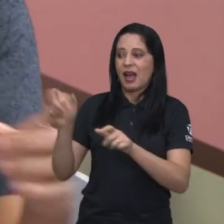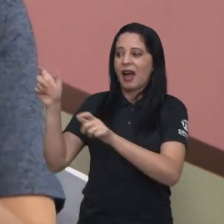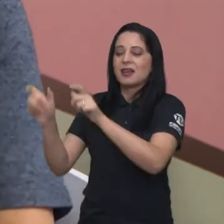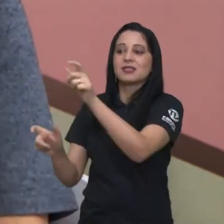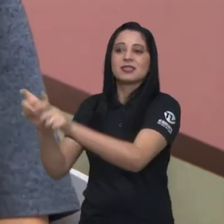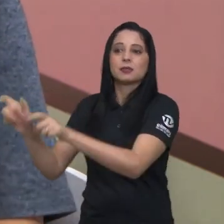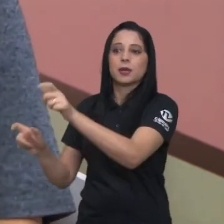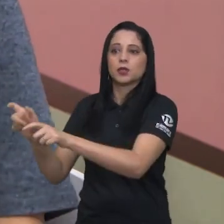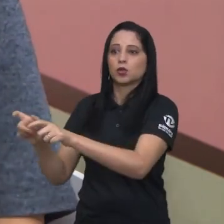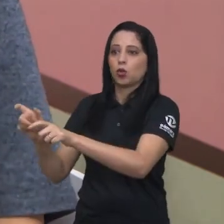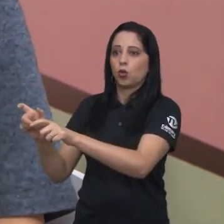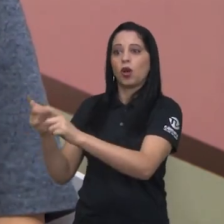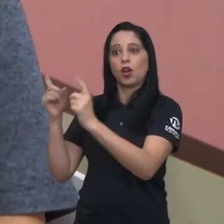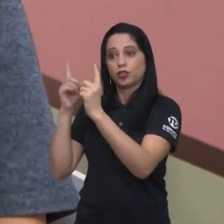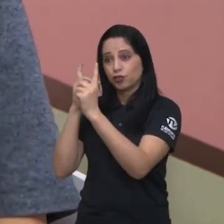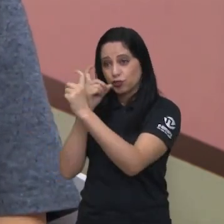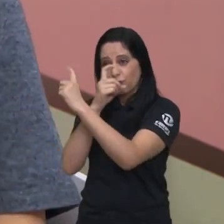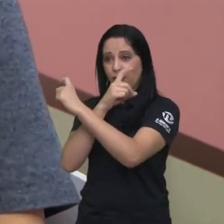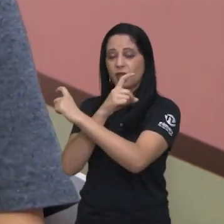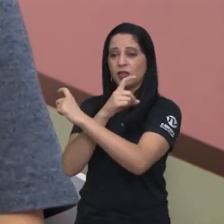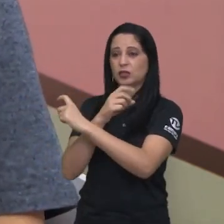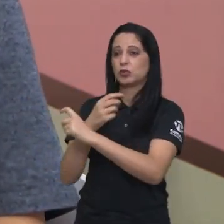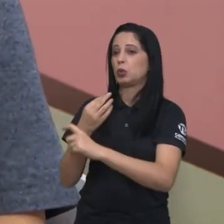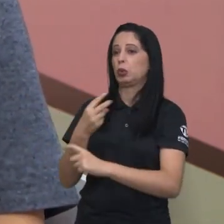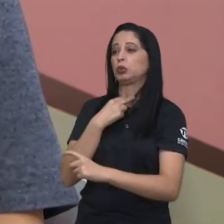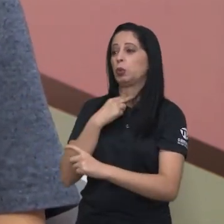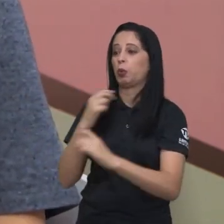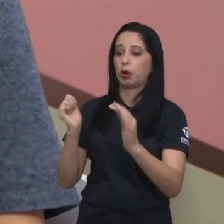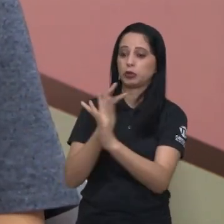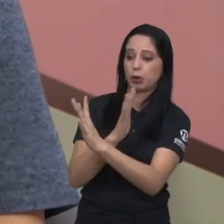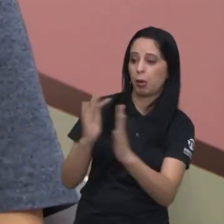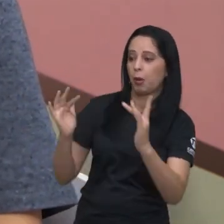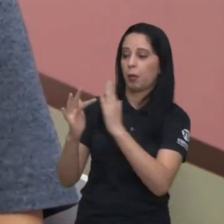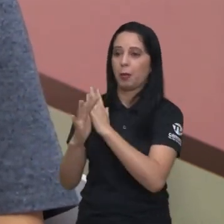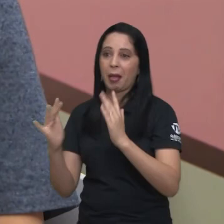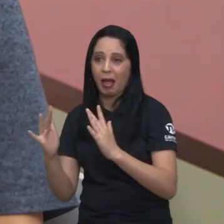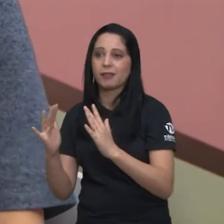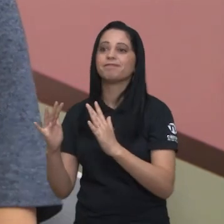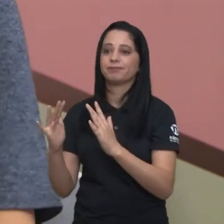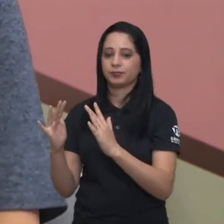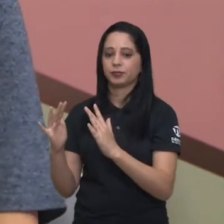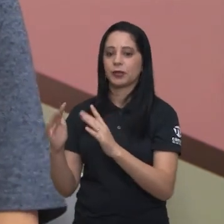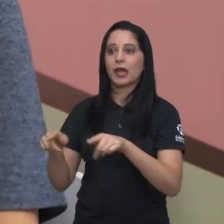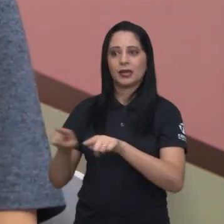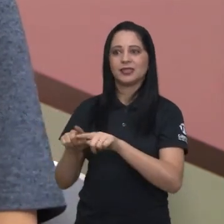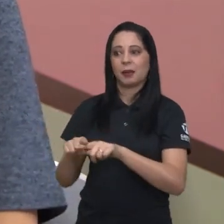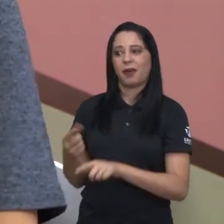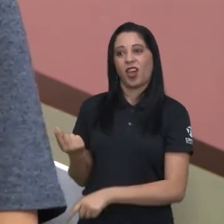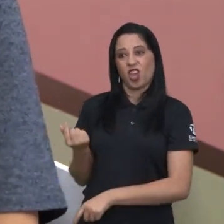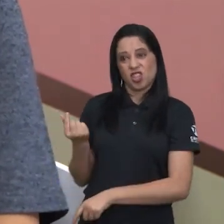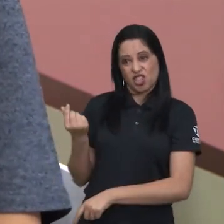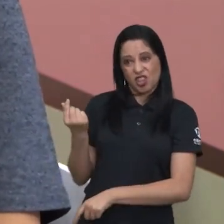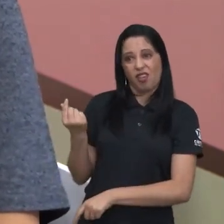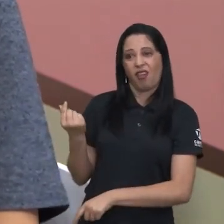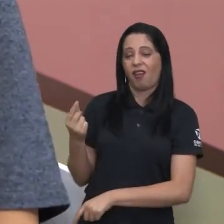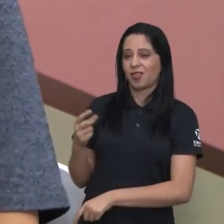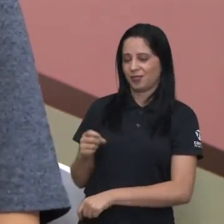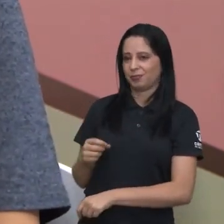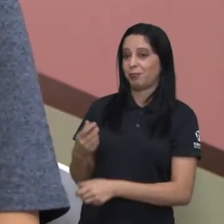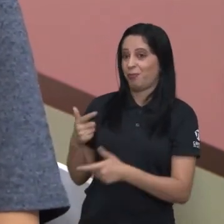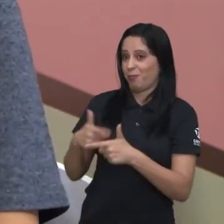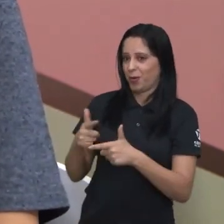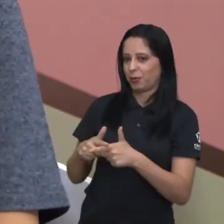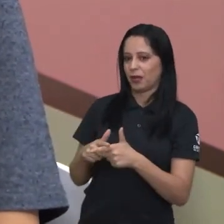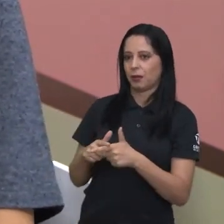restrição, né, de locomoção e até mesmo as dificuldades financeiras que surgiram. Então são plantas que estão à disposição, muitas vezes no